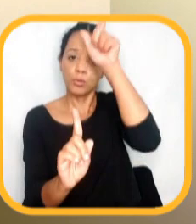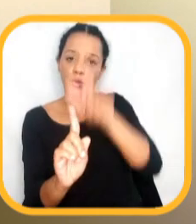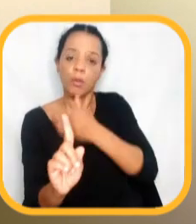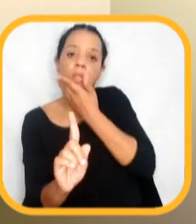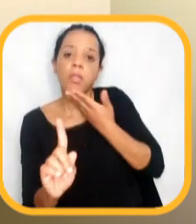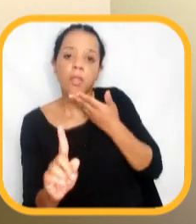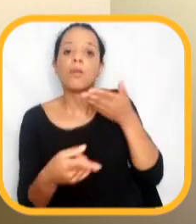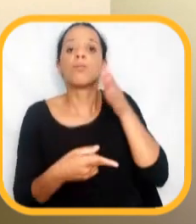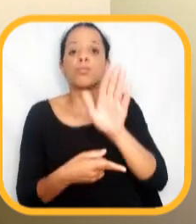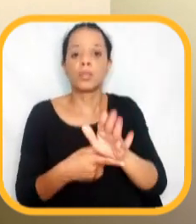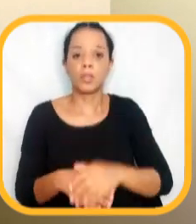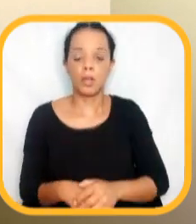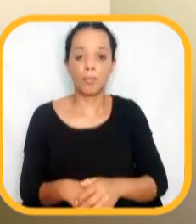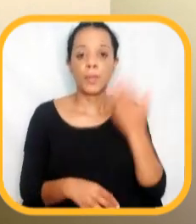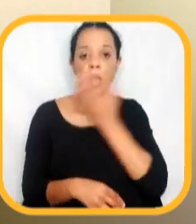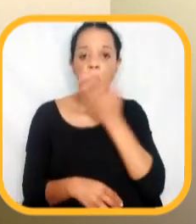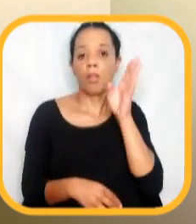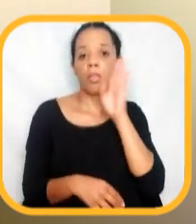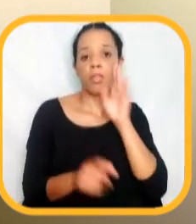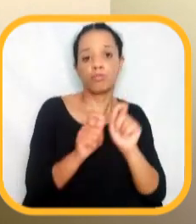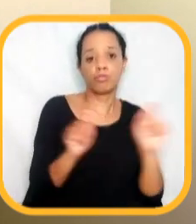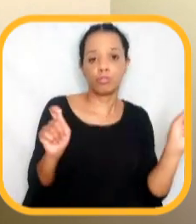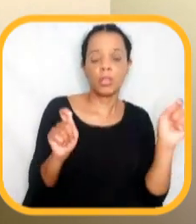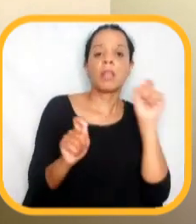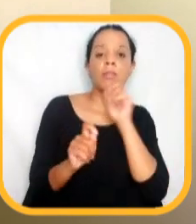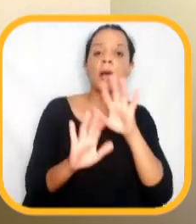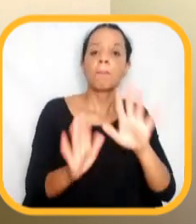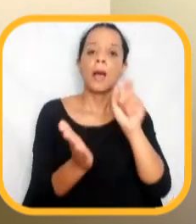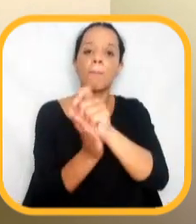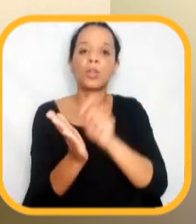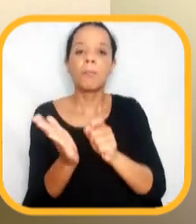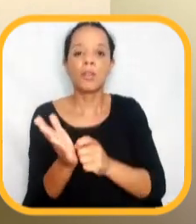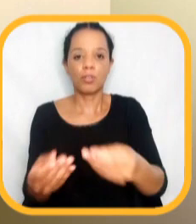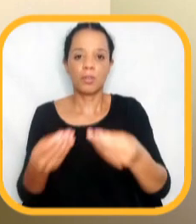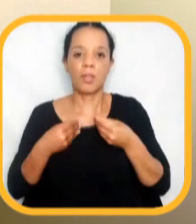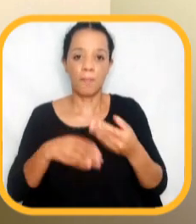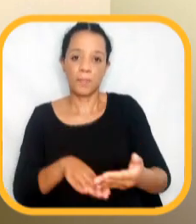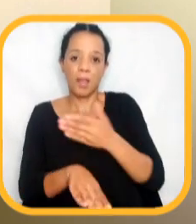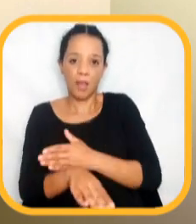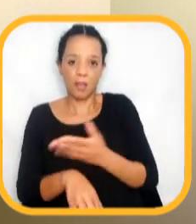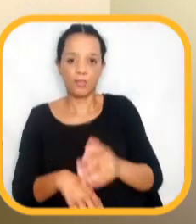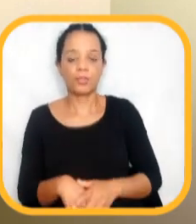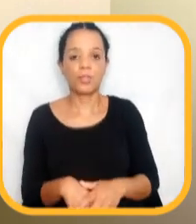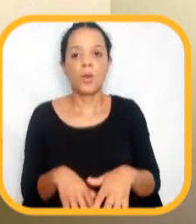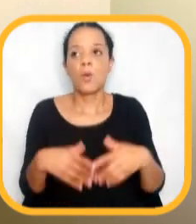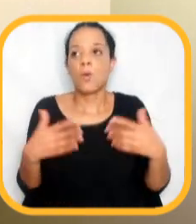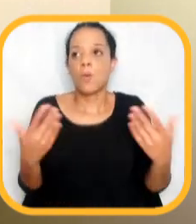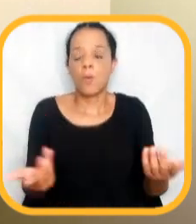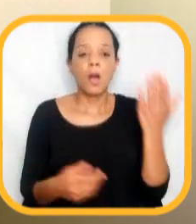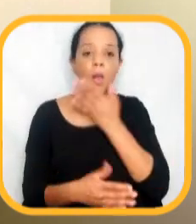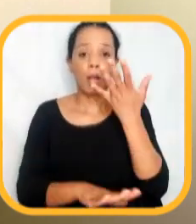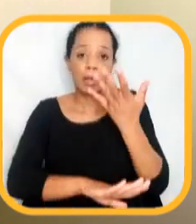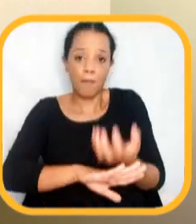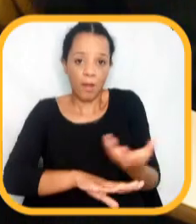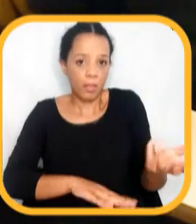favorável para a pessoa. Por exemplo, ela pode assistir às aulas normais, mas ter apontamentos específicos, prévios, ou sei